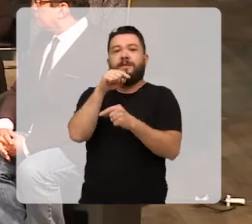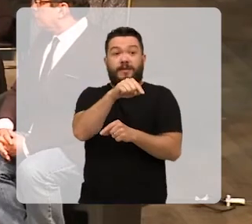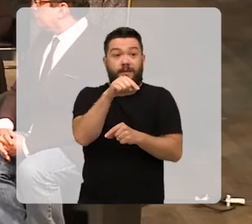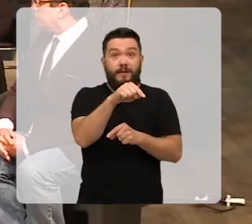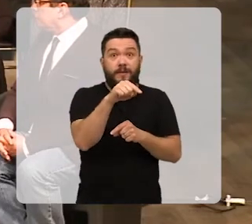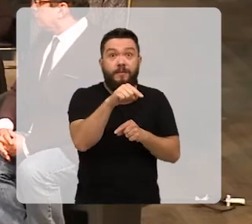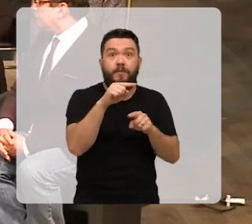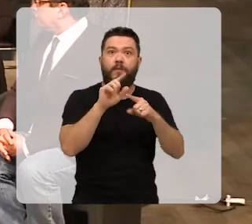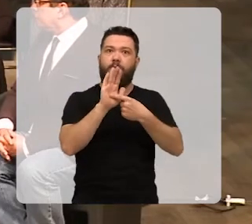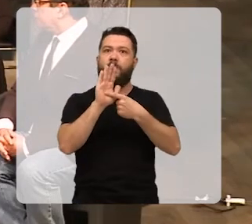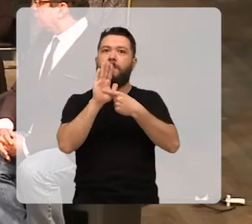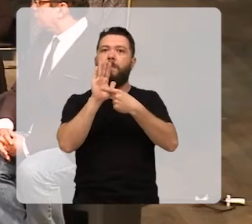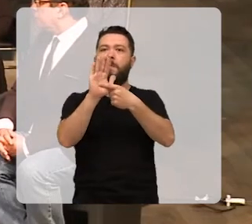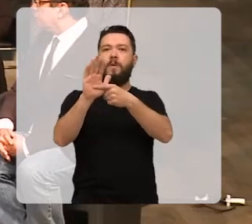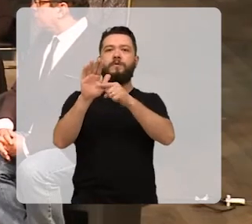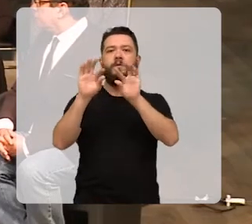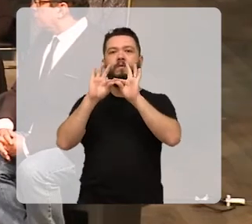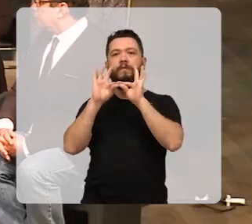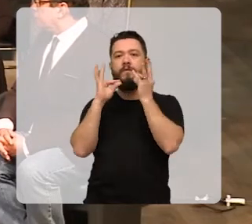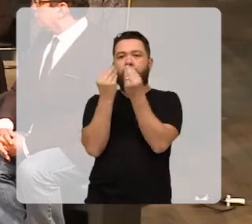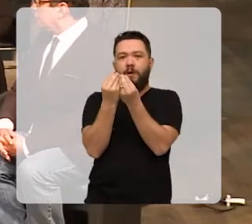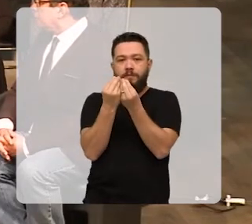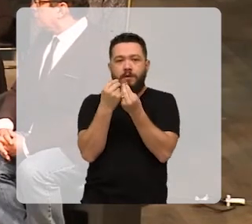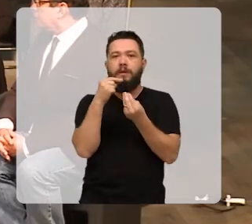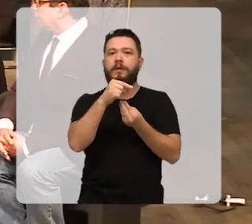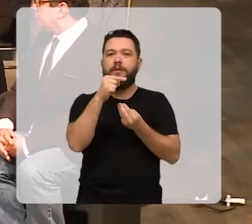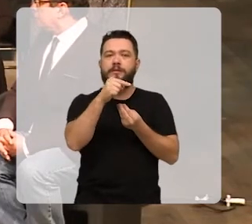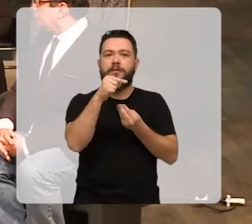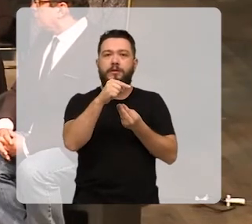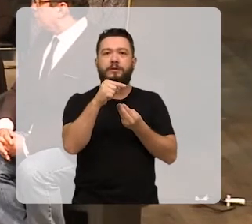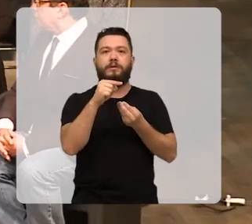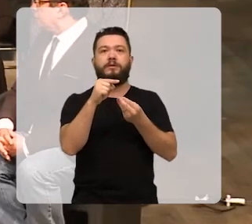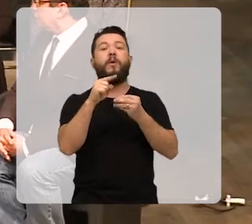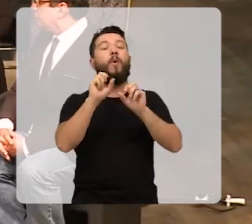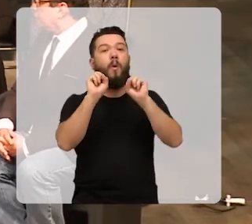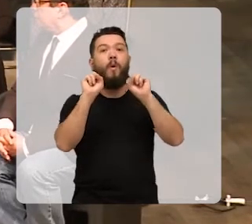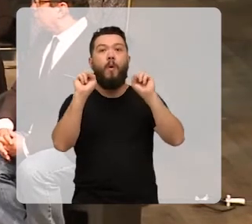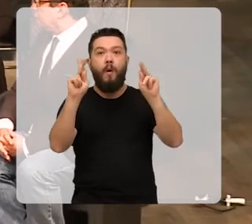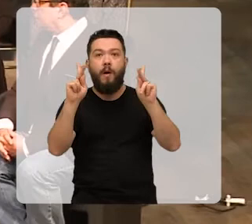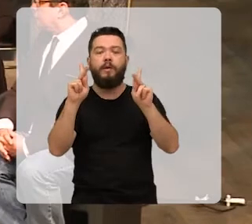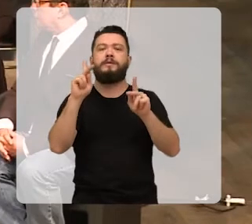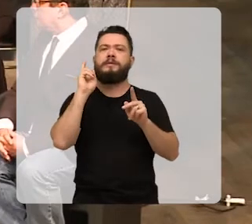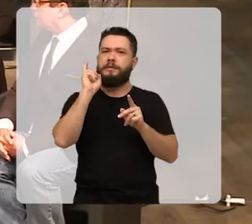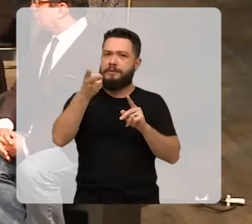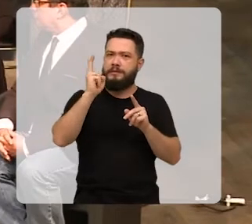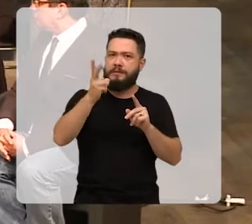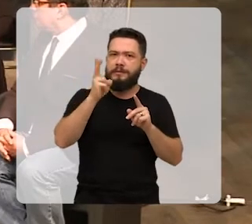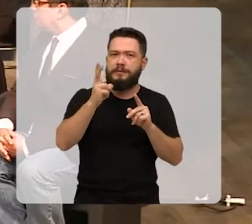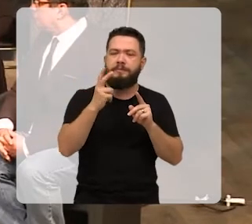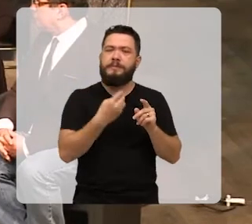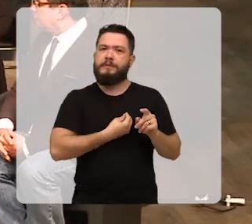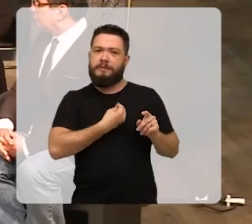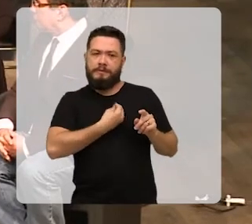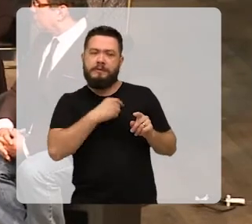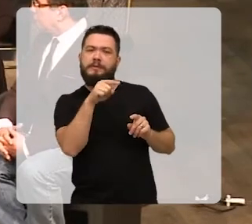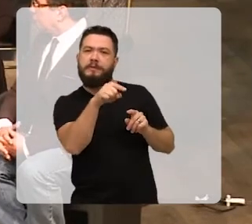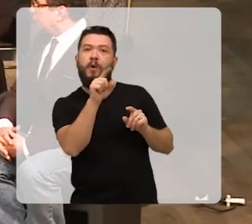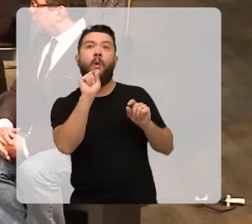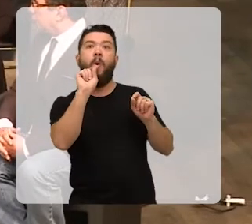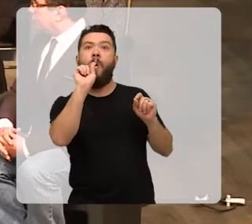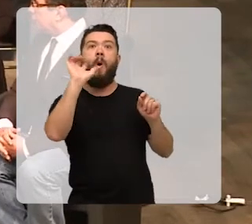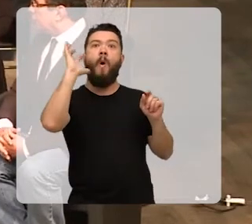estabelecer famílias estáveis, apesar de tudo que vivenciaram. No meu caso,